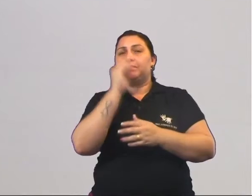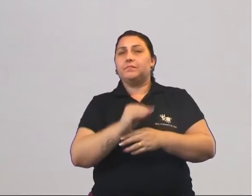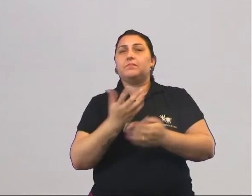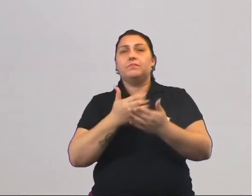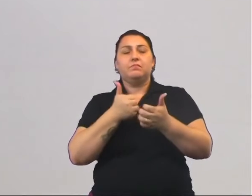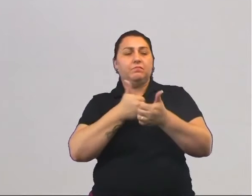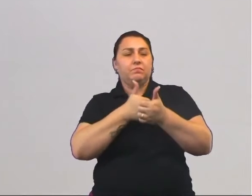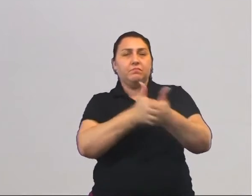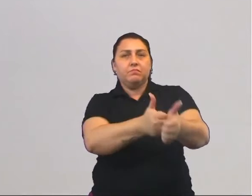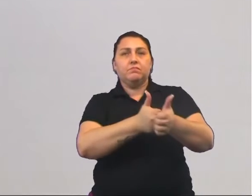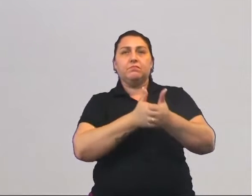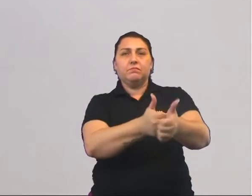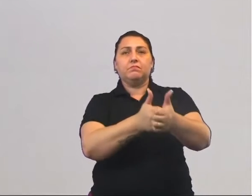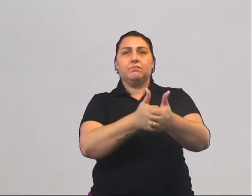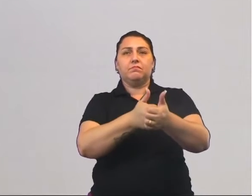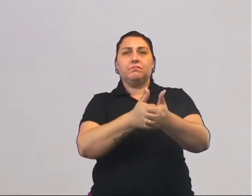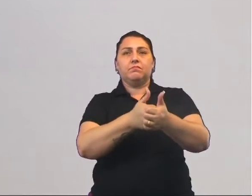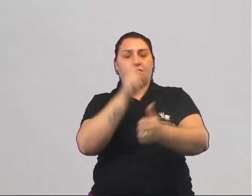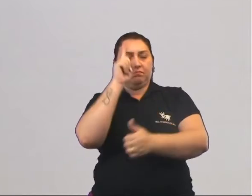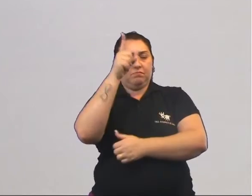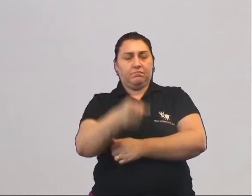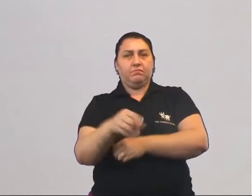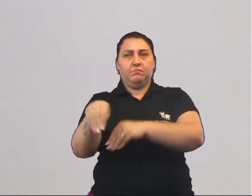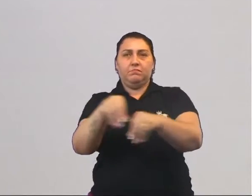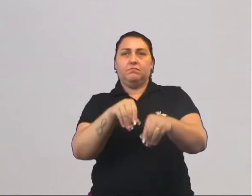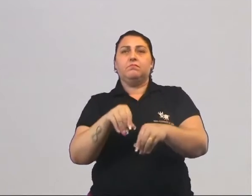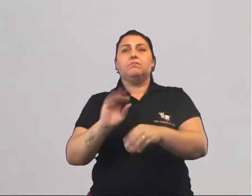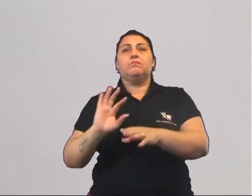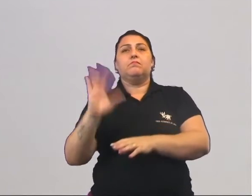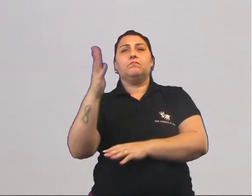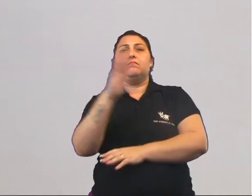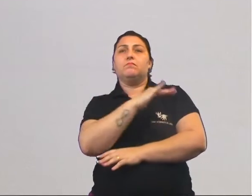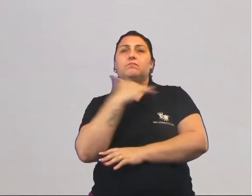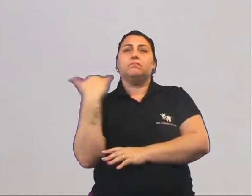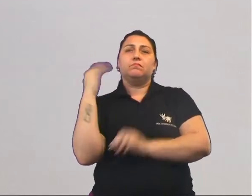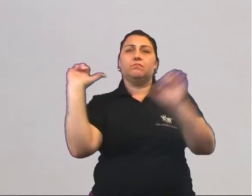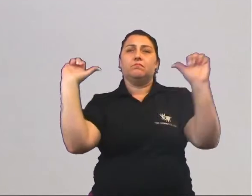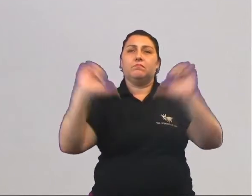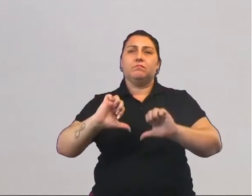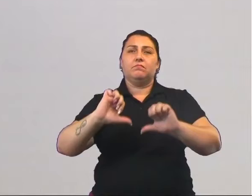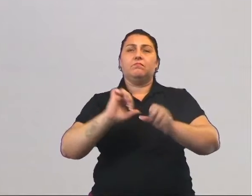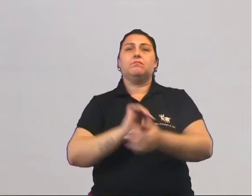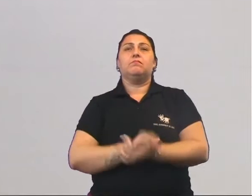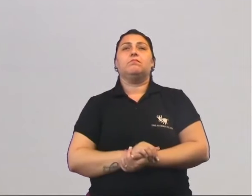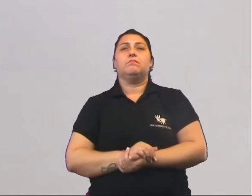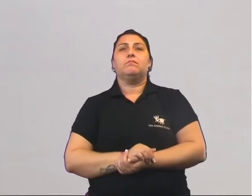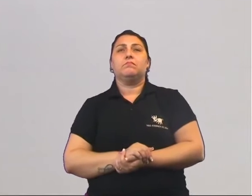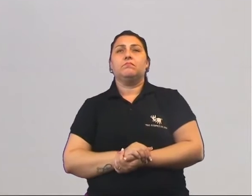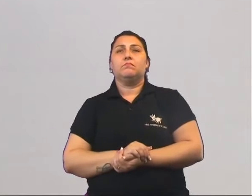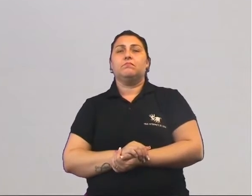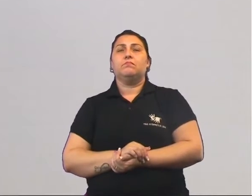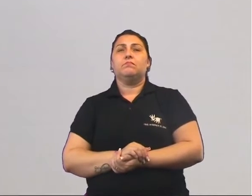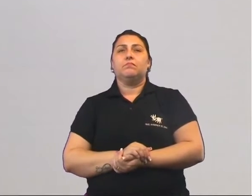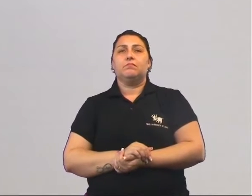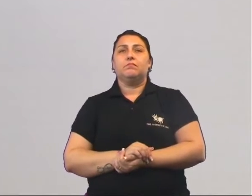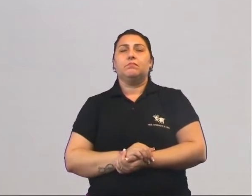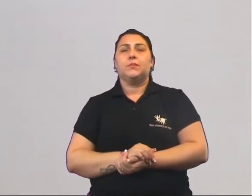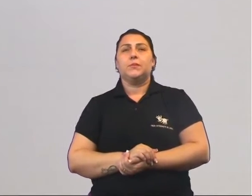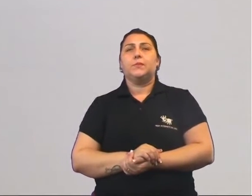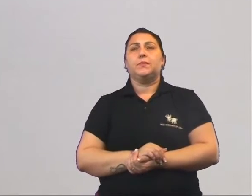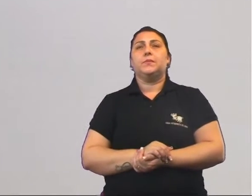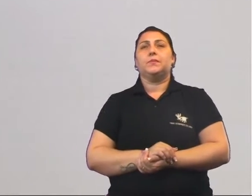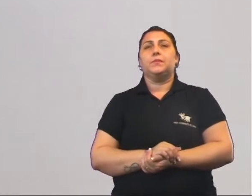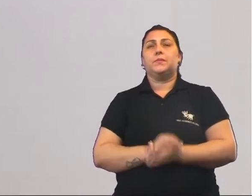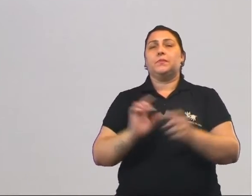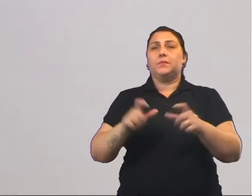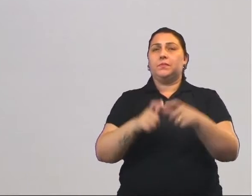ser perseguido pelos grandes proprietários e acontece o pior, que é os assassinatos no campo, a violência no campo,